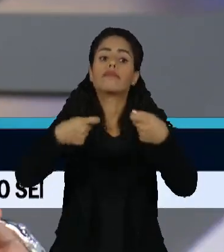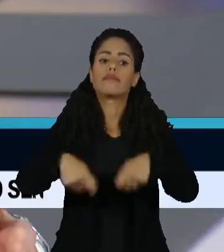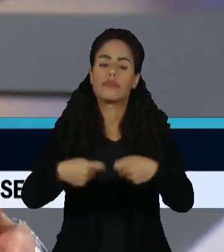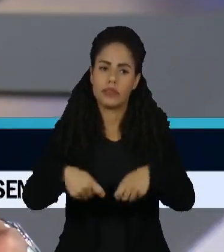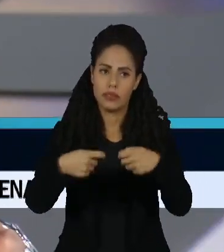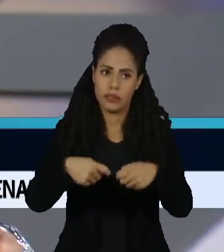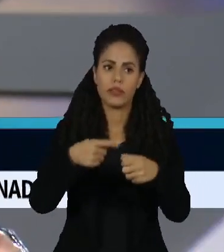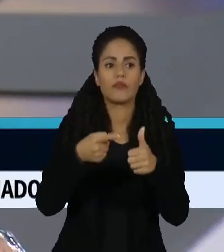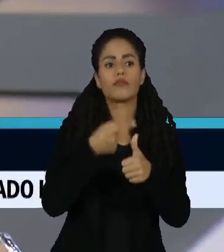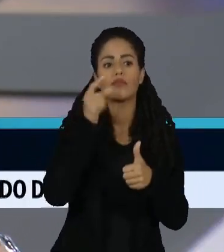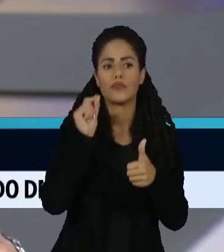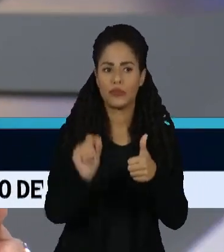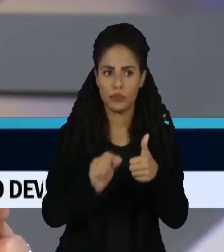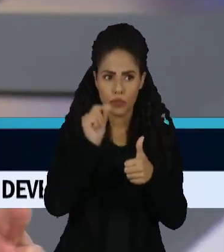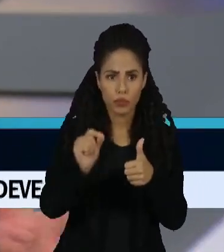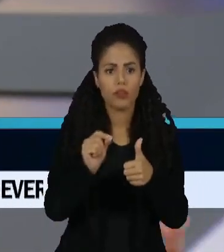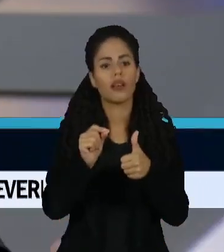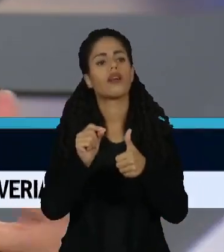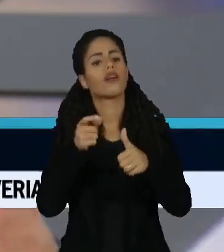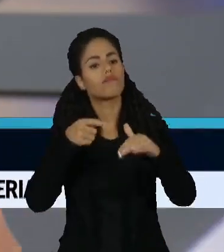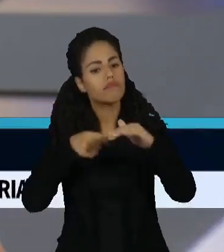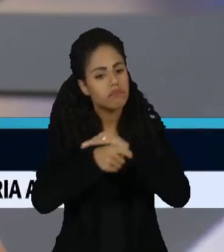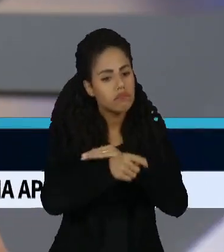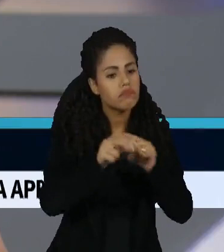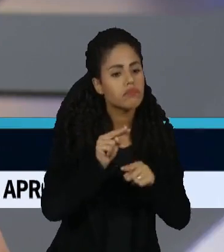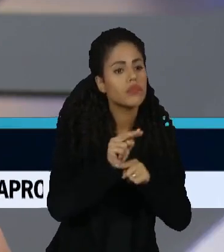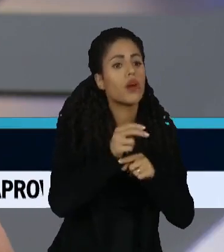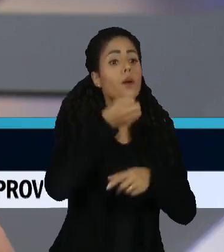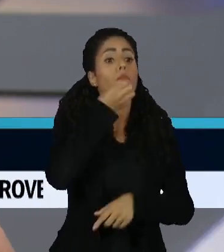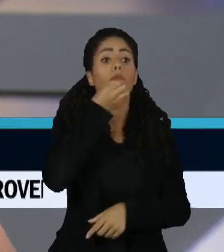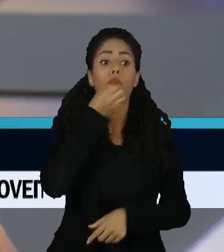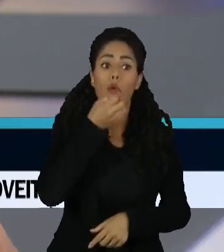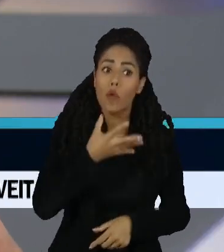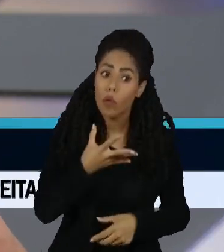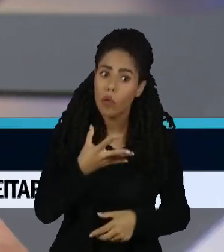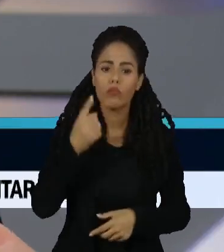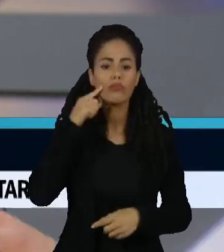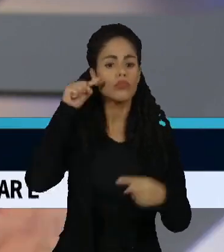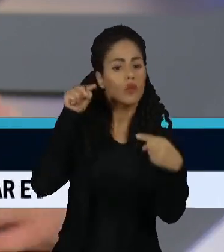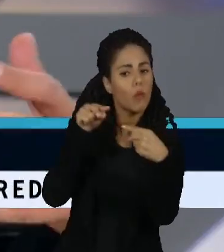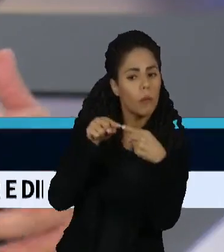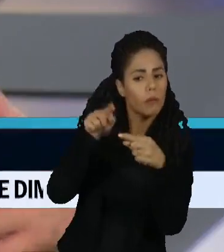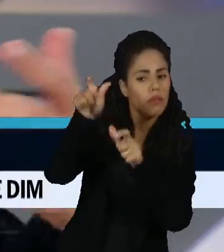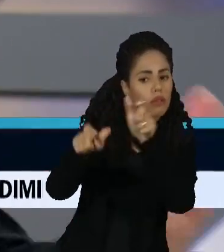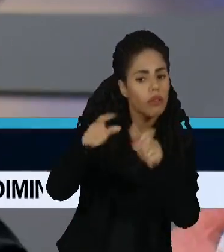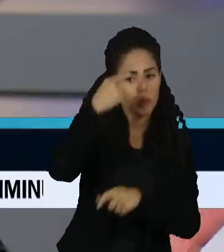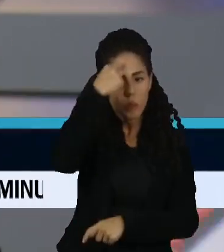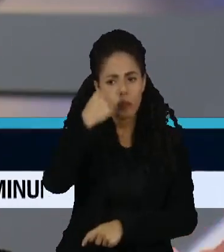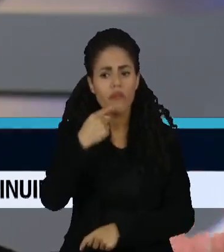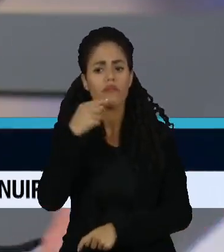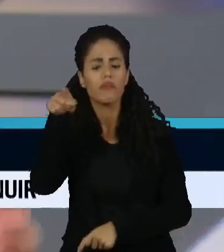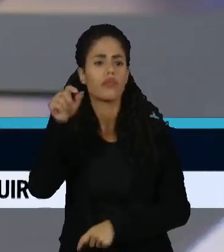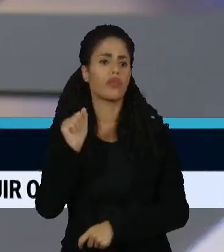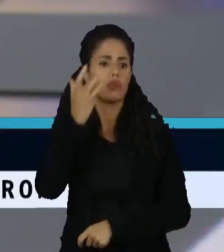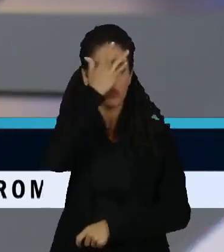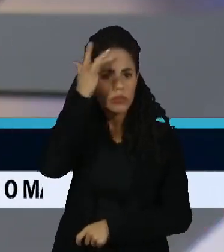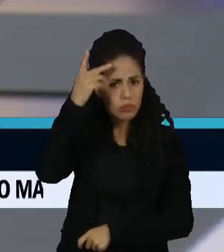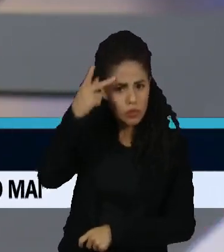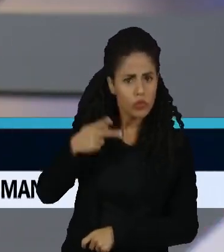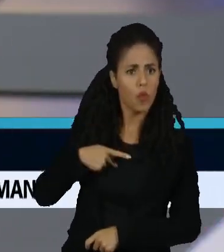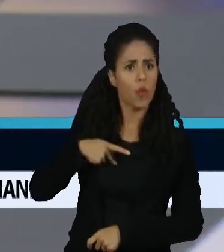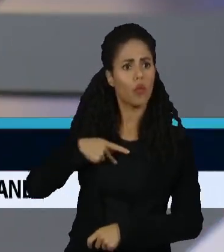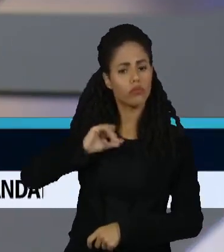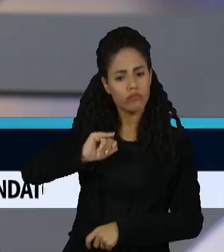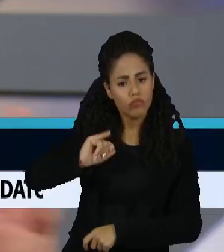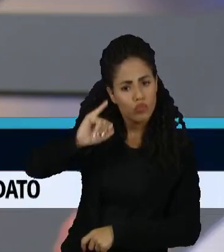ter um financiamento mais aceitável, não é? Mais amistoso, com juros mais